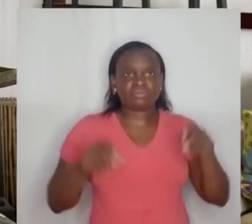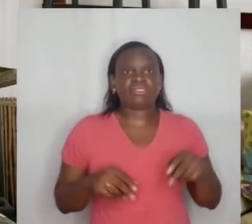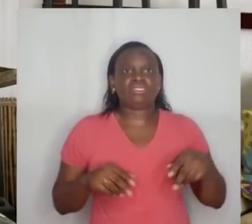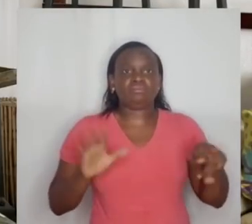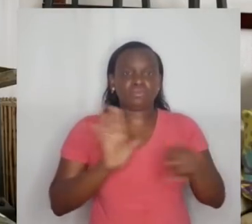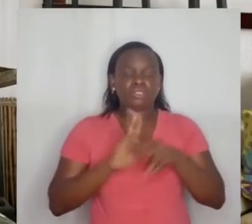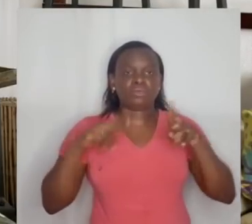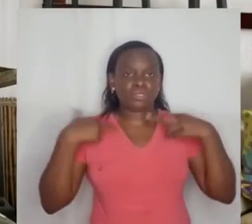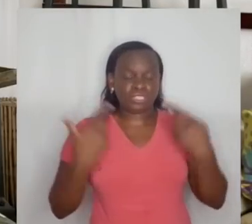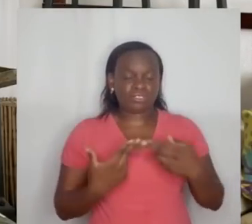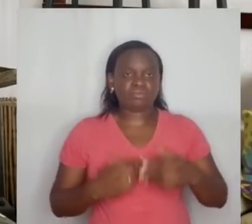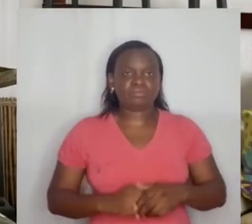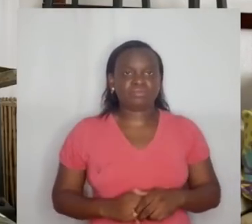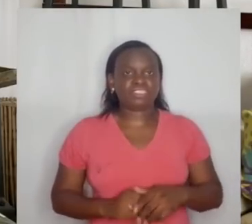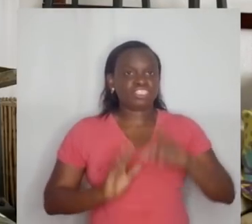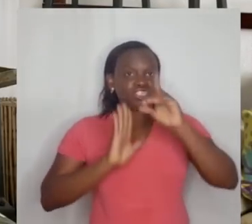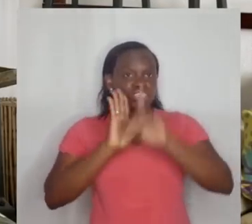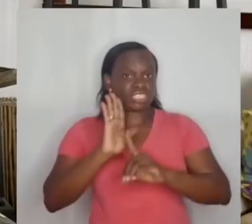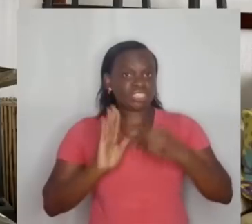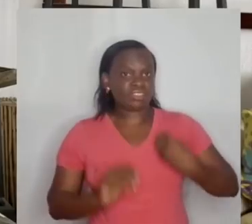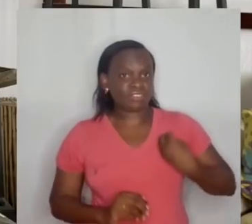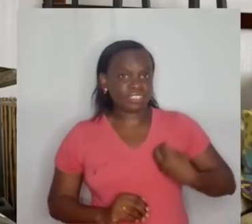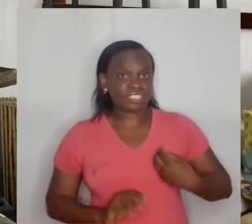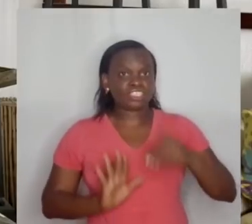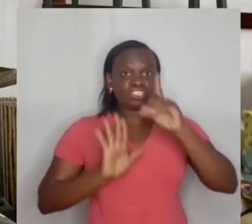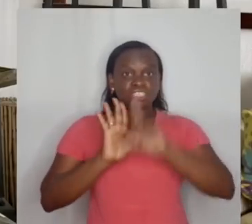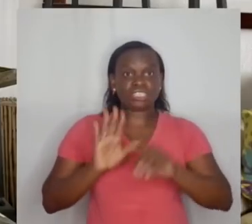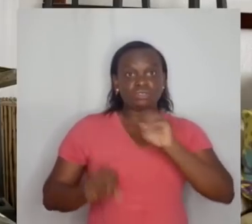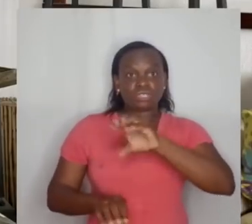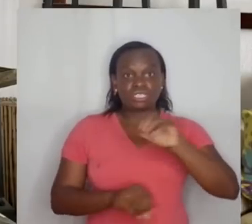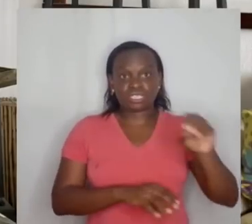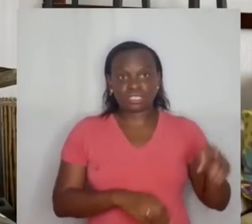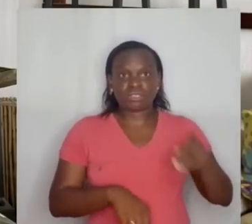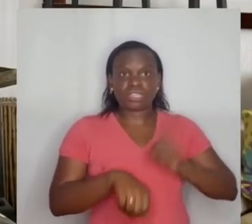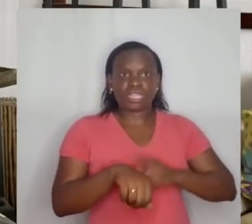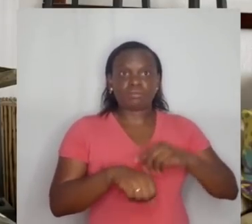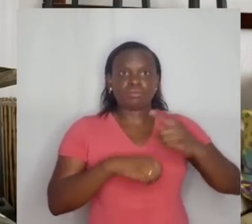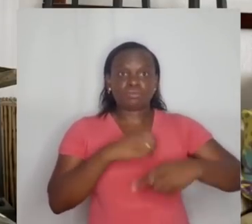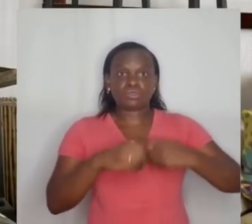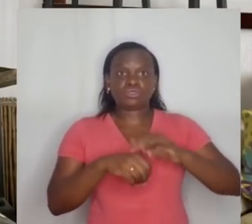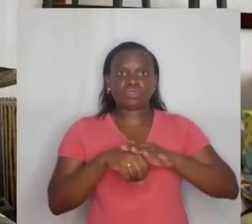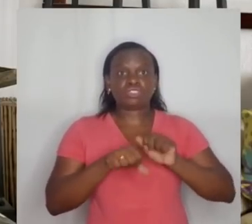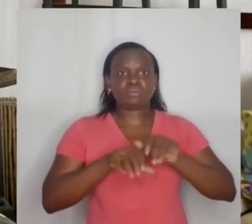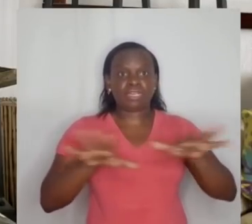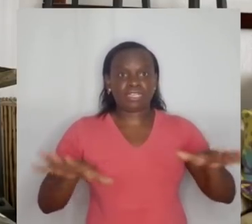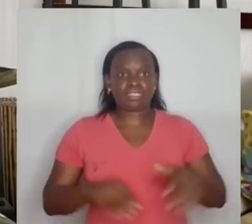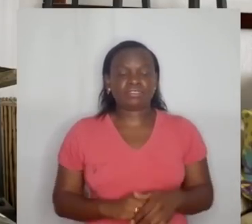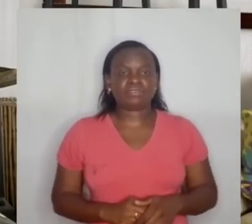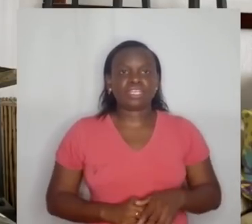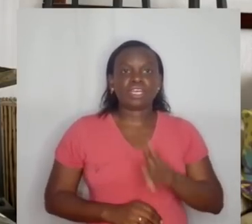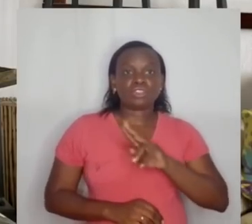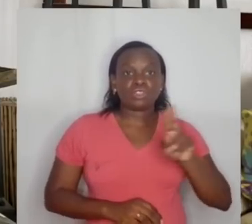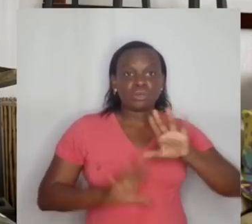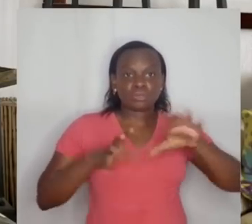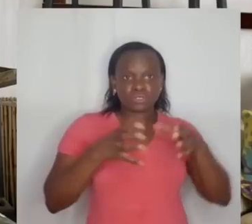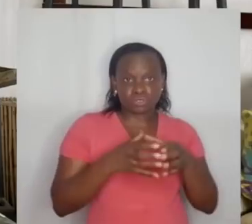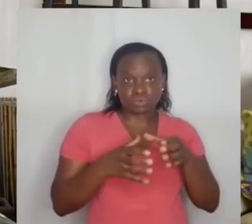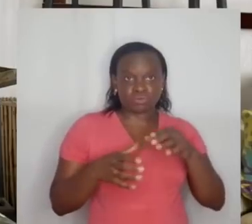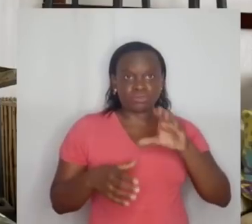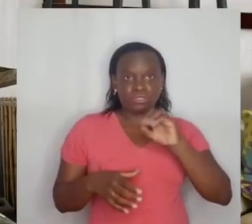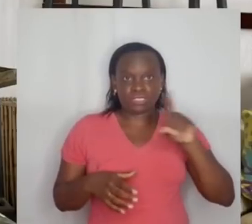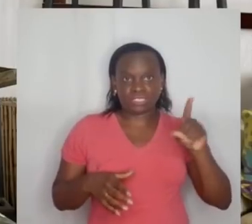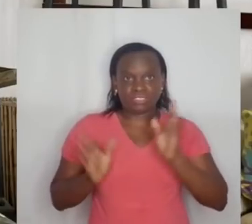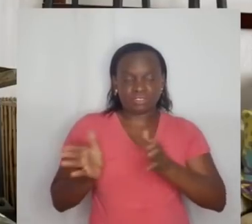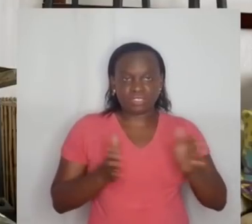no tema do nosso evento: Direito à Vida, Direito à Educação em Tempos de Pandemia. Em nome da comissão